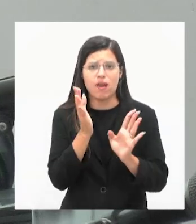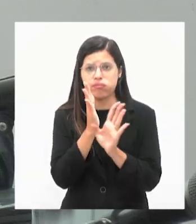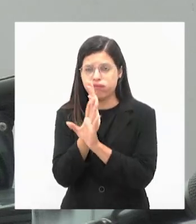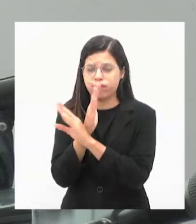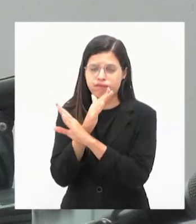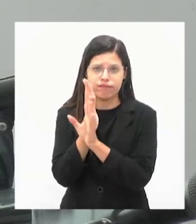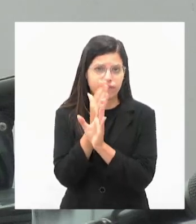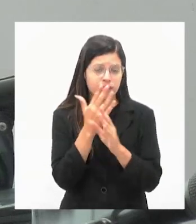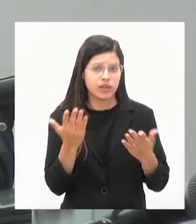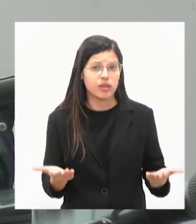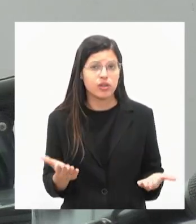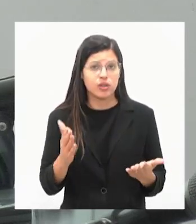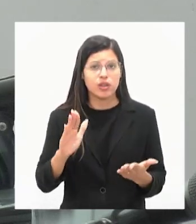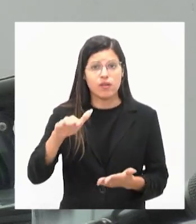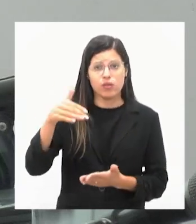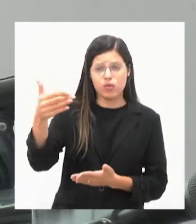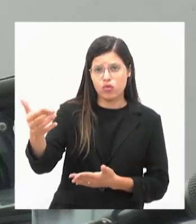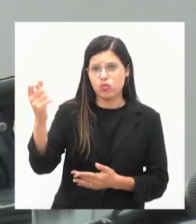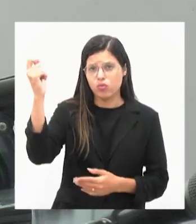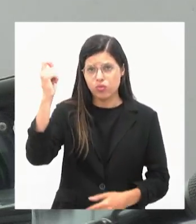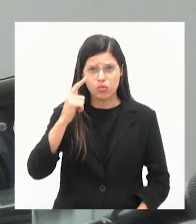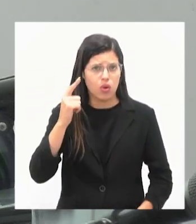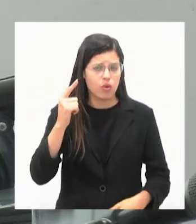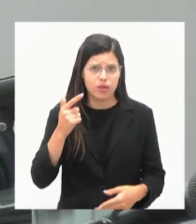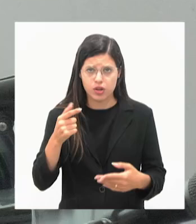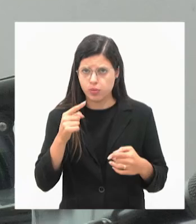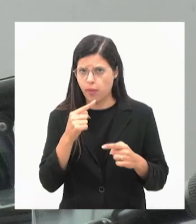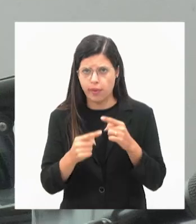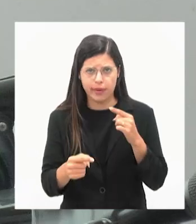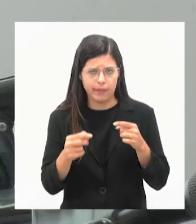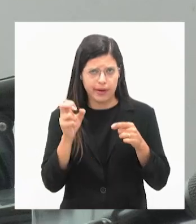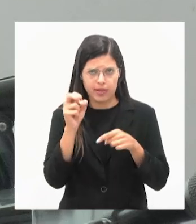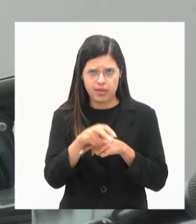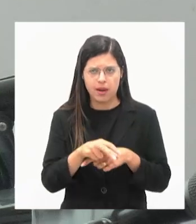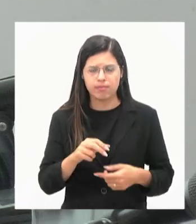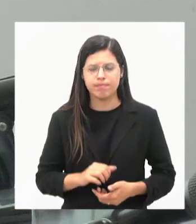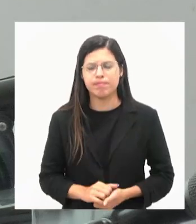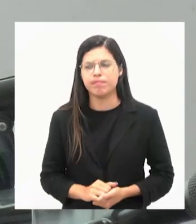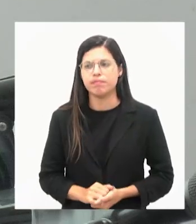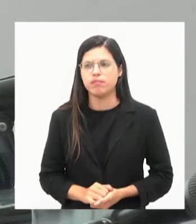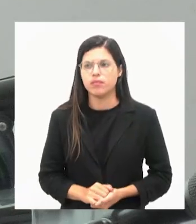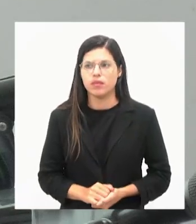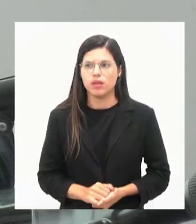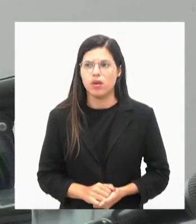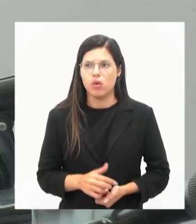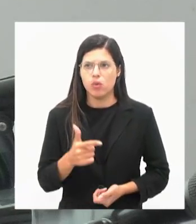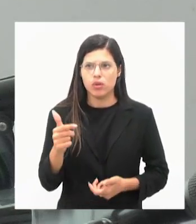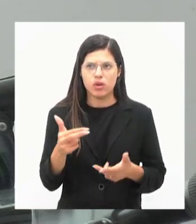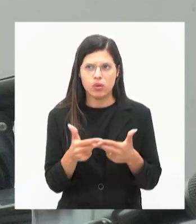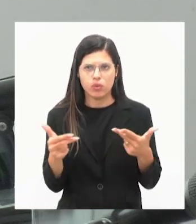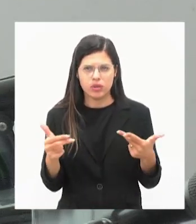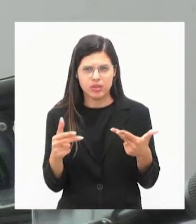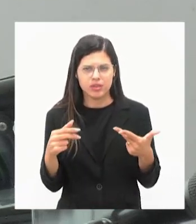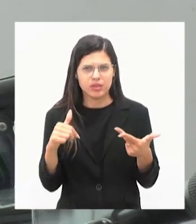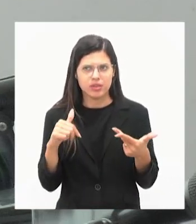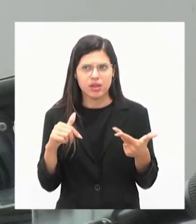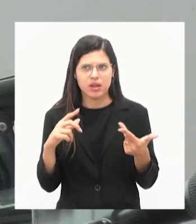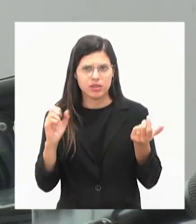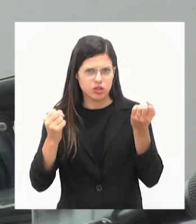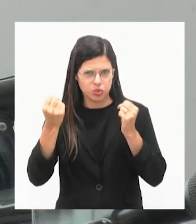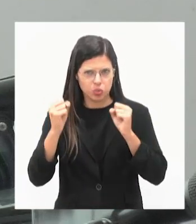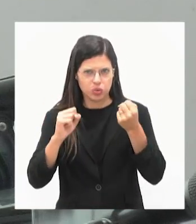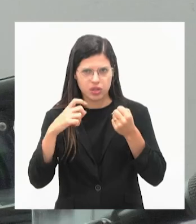do lado de fora no sol e não deixa entrar. E a outra coisa é que, além dessa indústria clandestina que se colocou ali